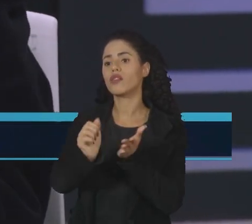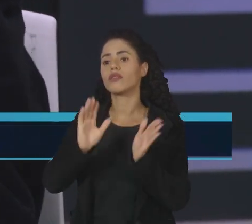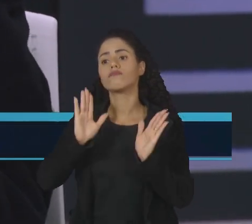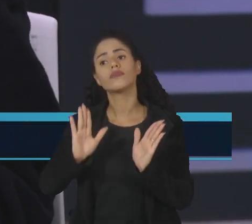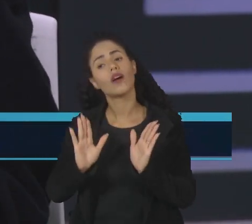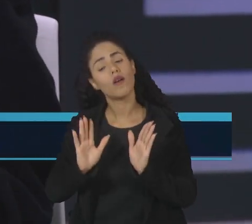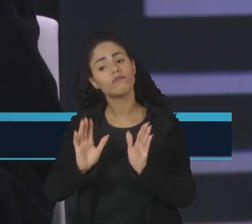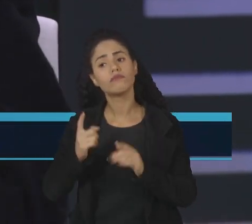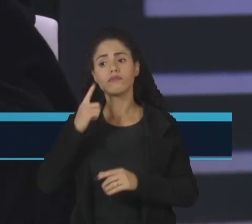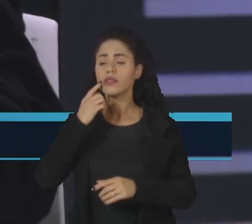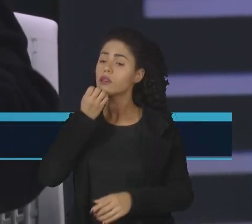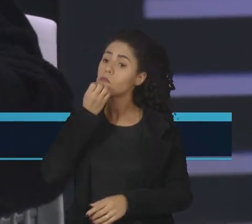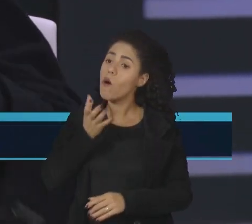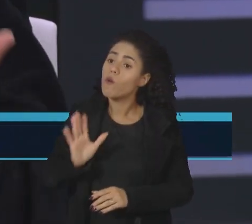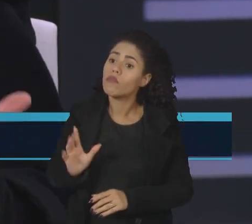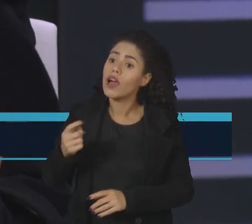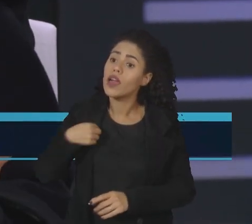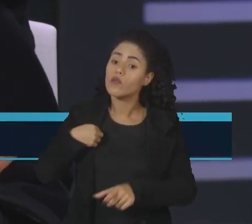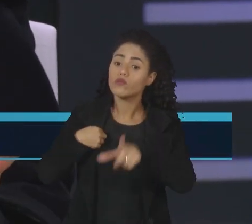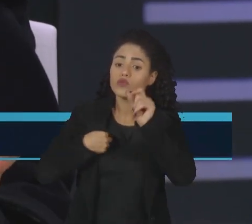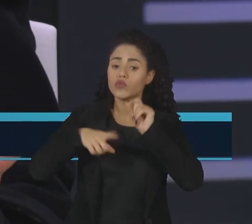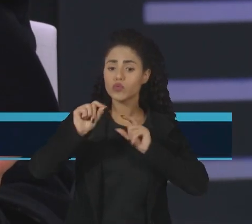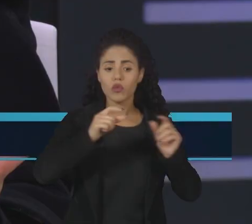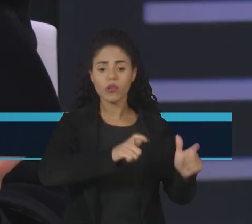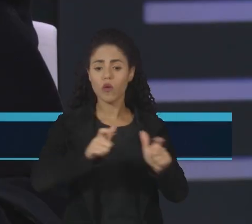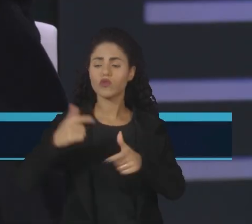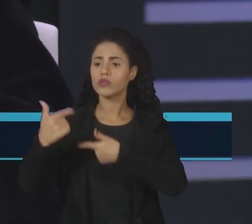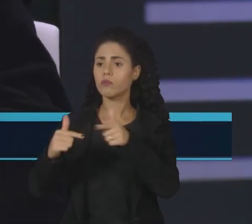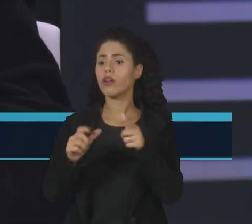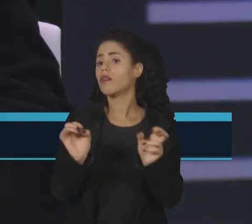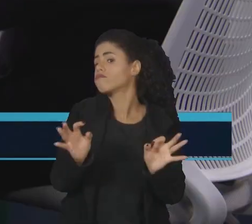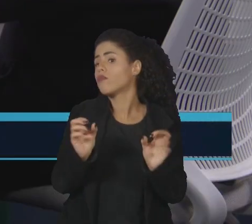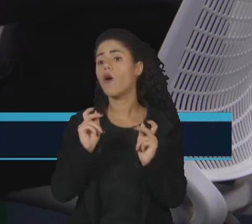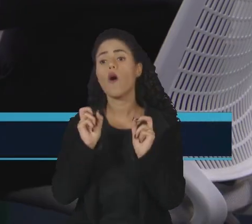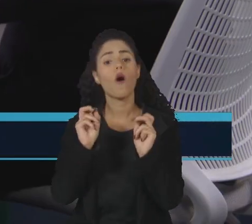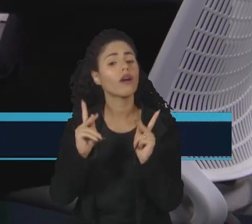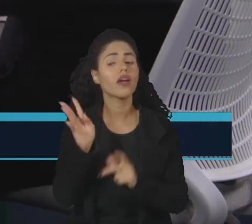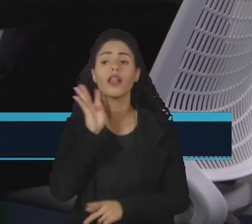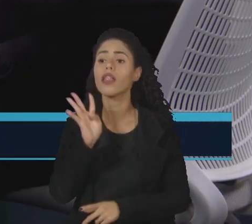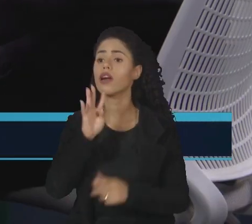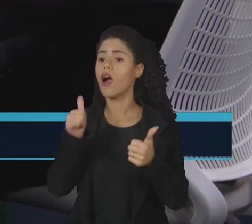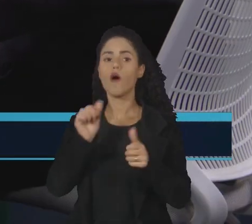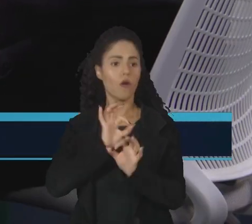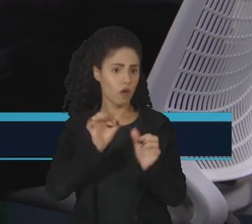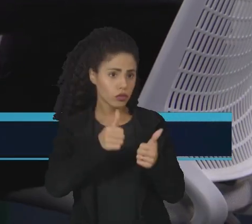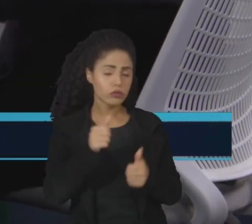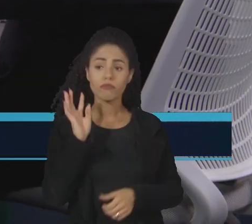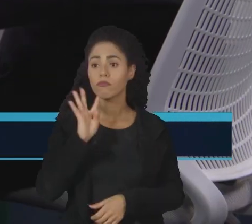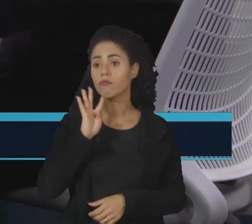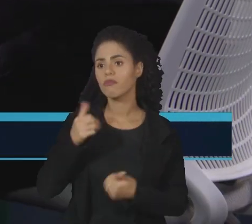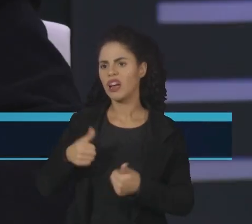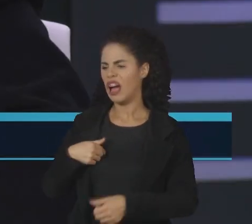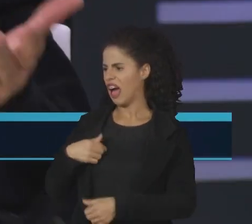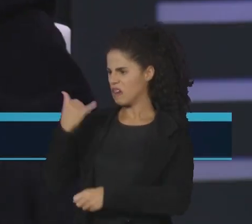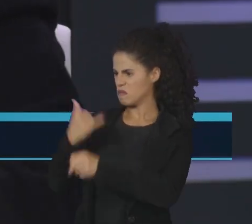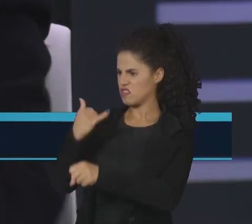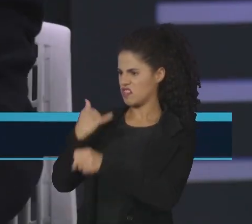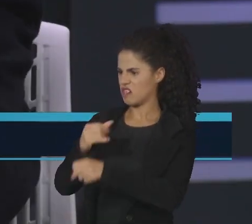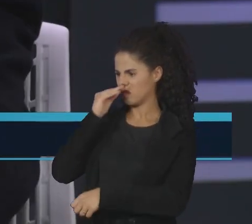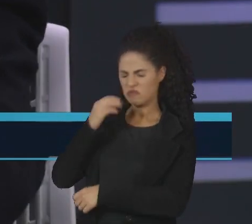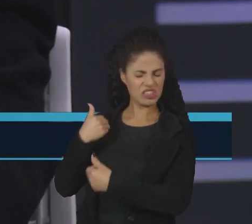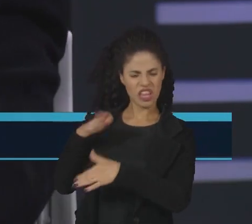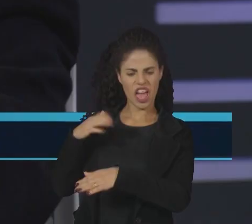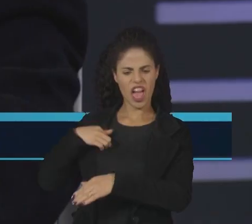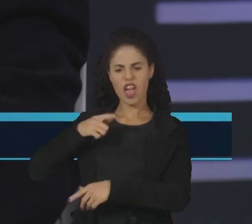é um bom sinal. Se eu consigo escolher onde eu vou trabalhar, ótimo. Porque meu chefe, por exemplo, é o escroto, eu consigo me livrar, tá muito